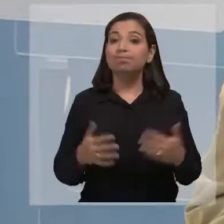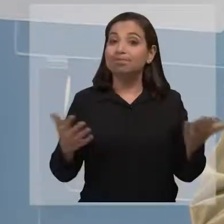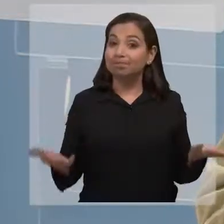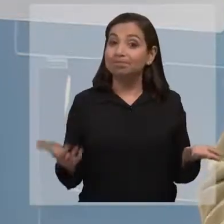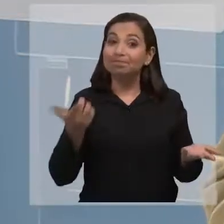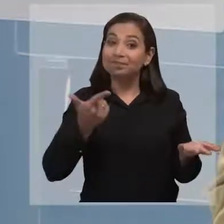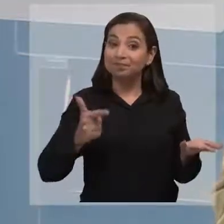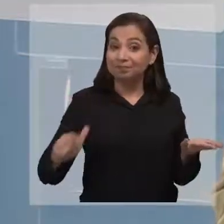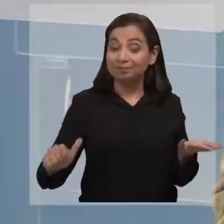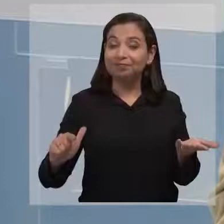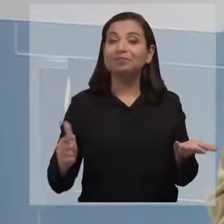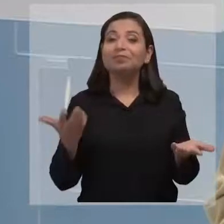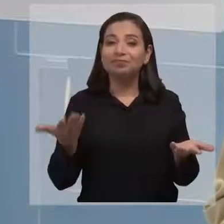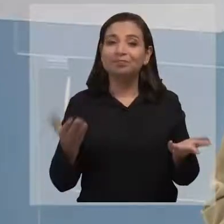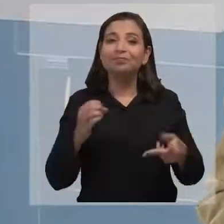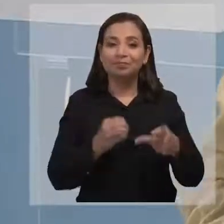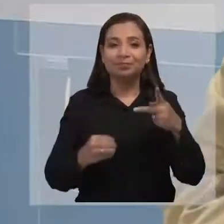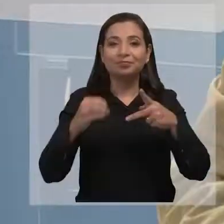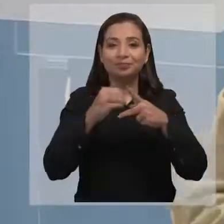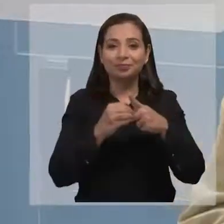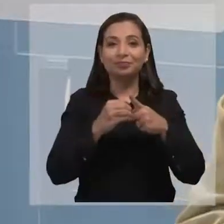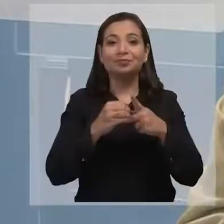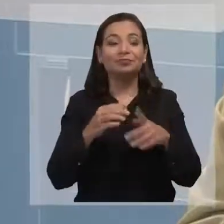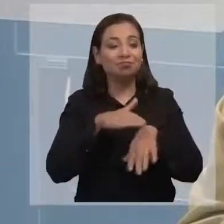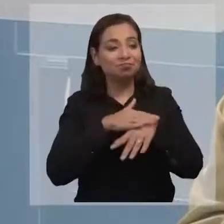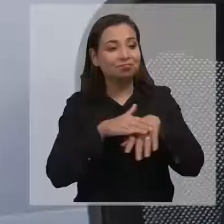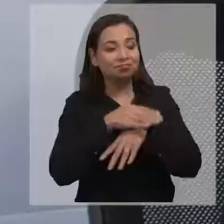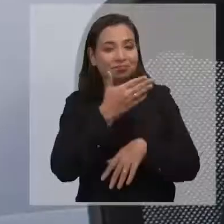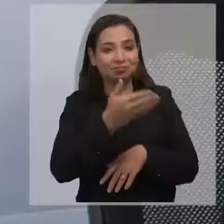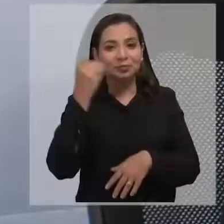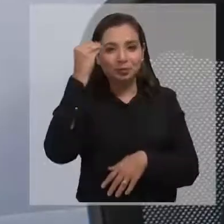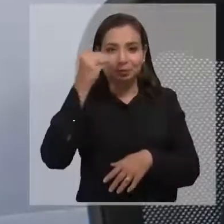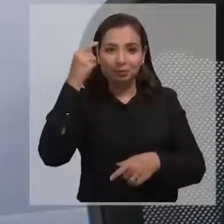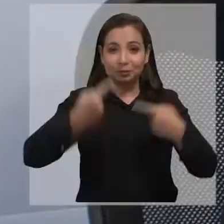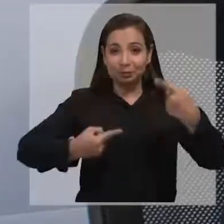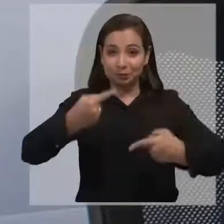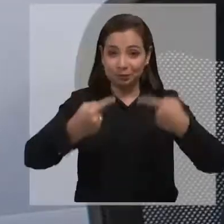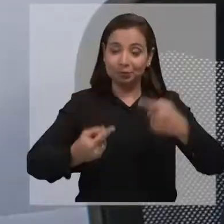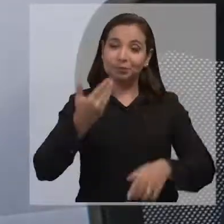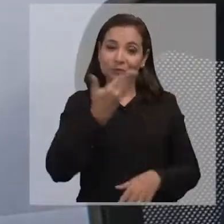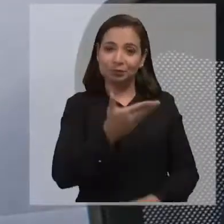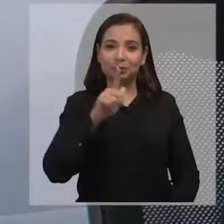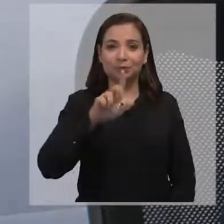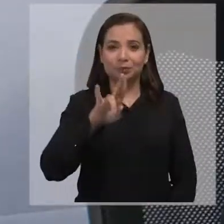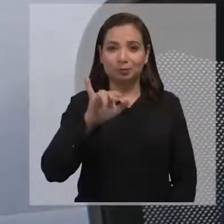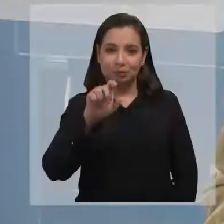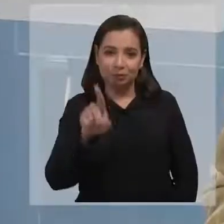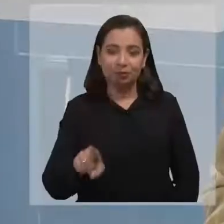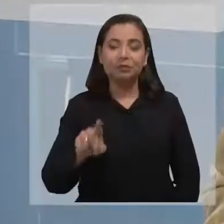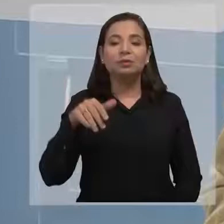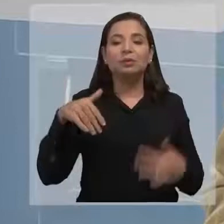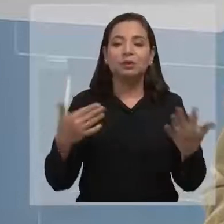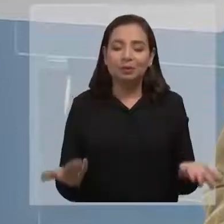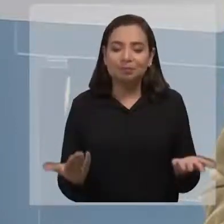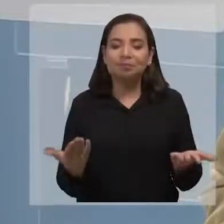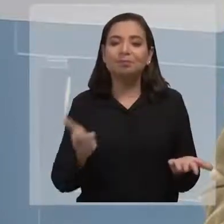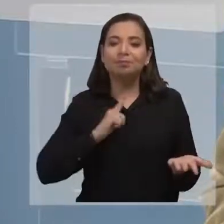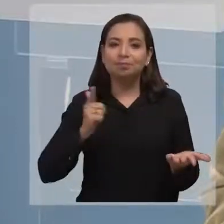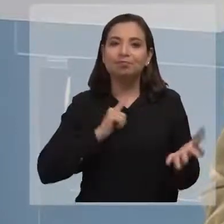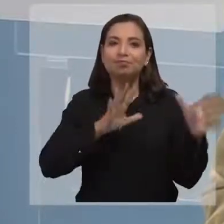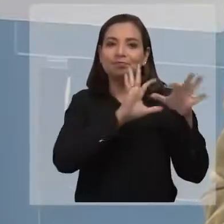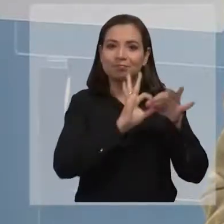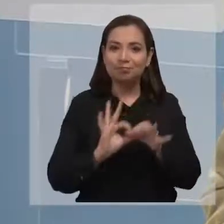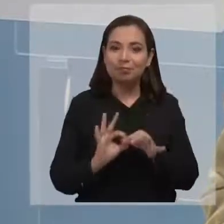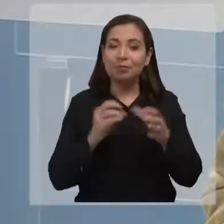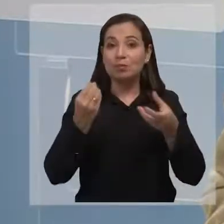De volta com Pela Ordem, conversando com o consultor político Luiz Cláudio Ferreira Barbosa, sobre o contexto